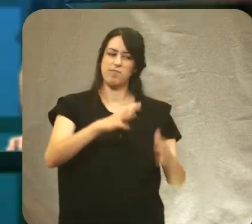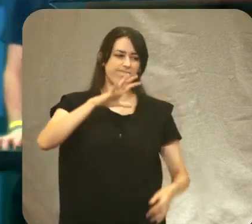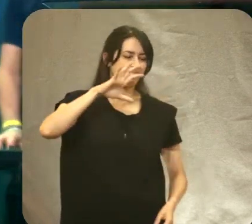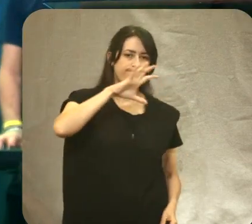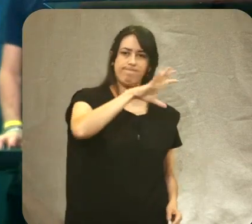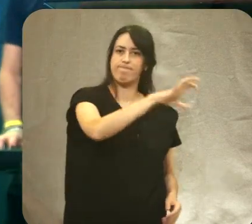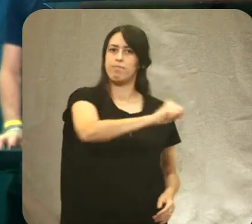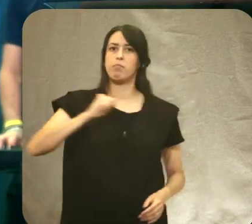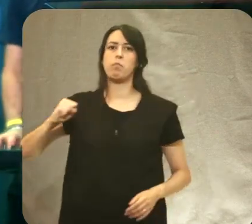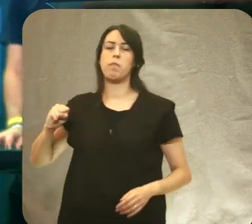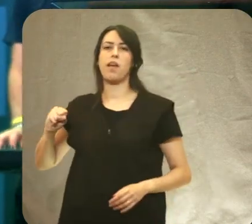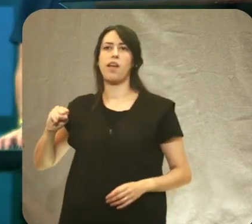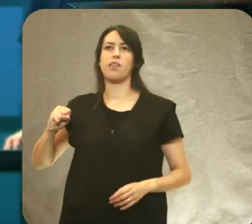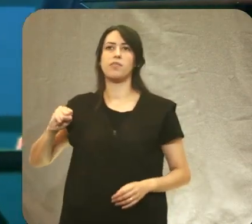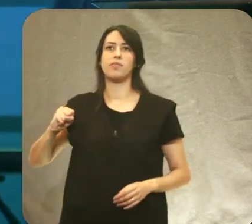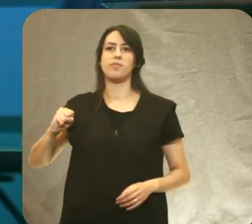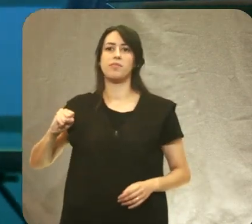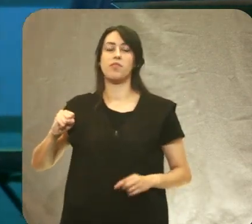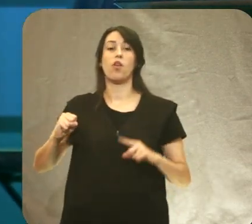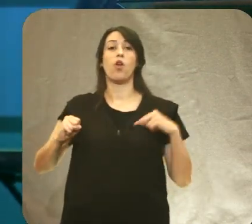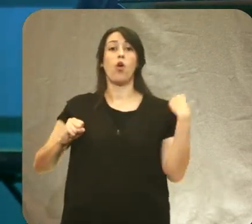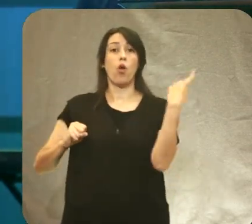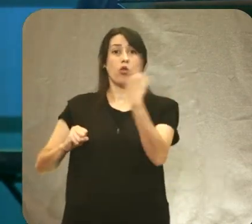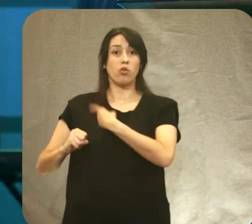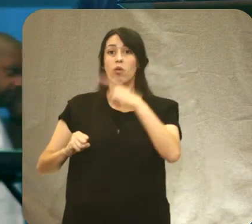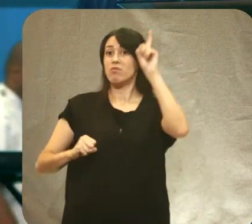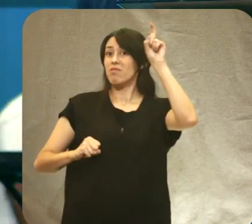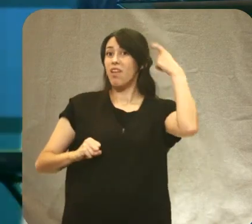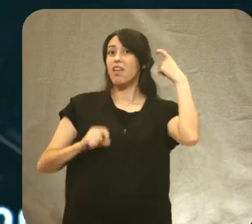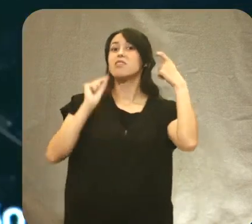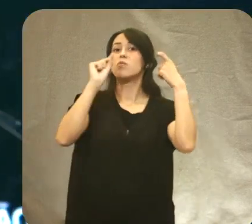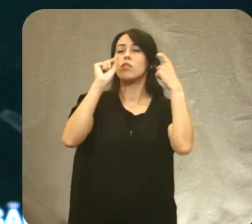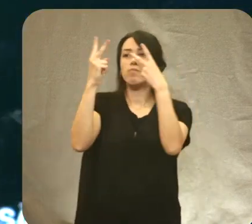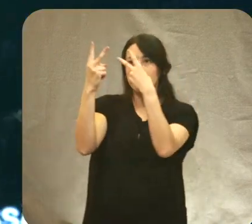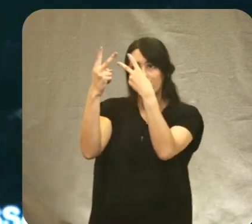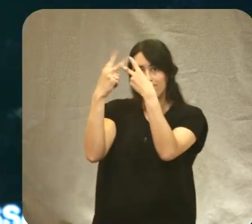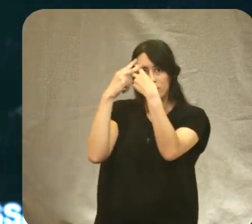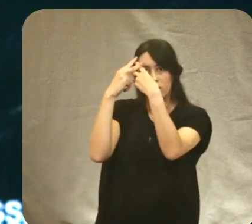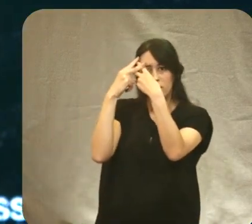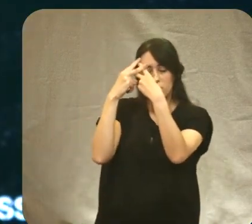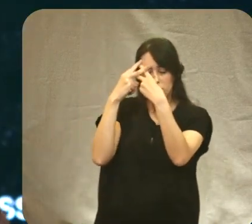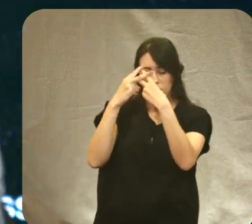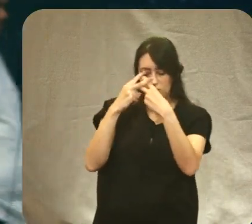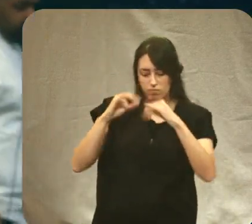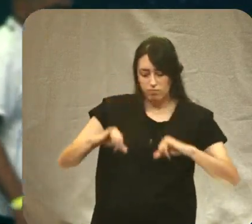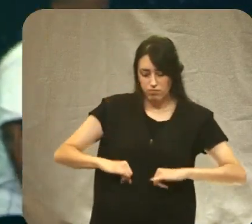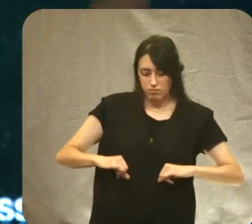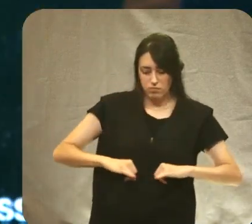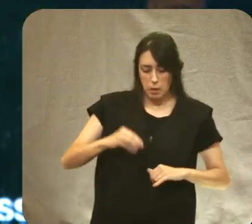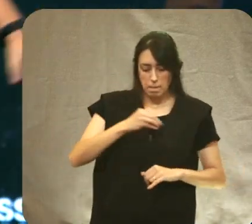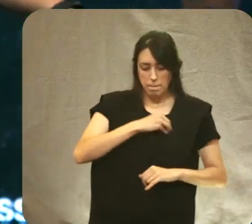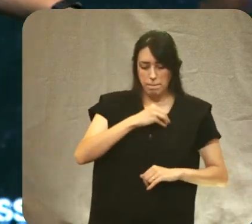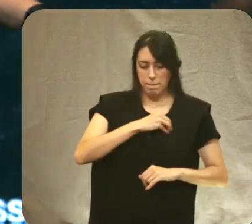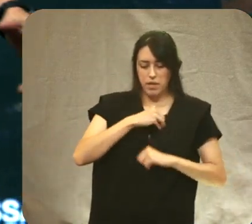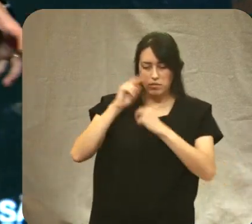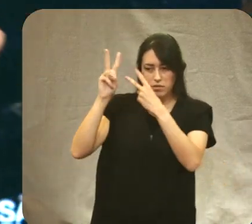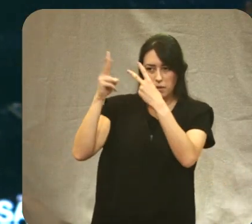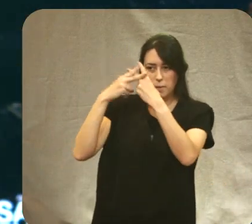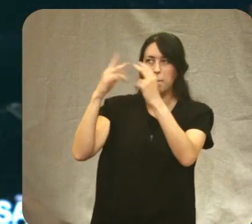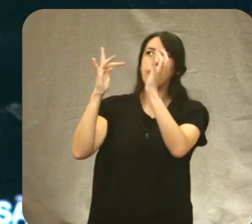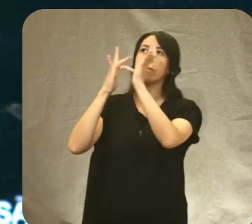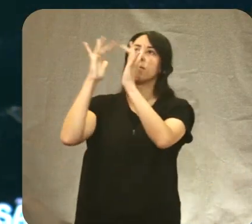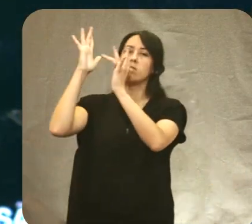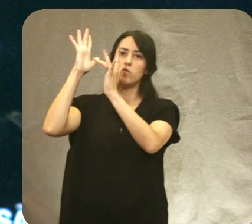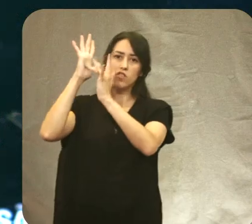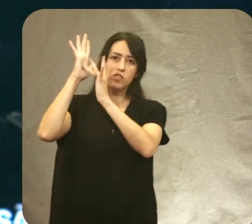E ele então pegou o cativeiro. Nós estávamos cativos, éramos prisioneiros dos nossos pecados. Jesus levou